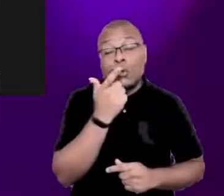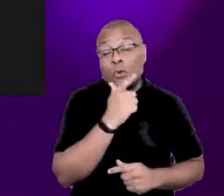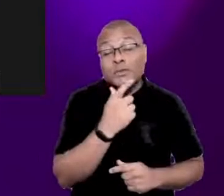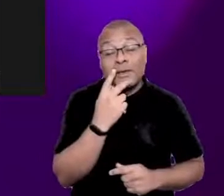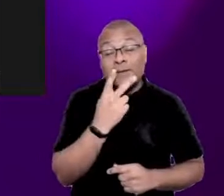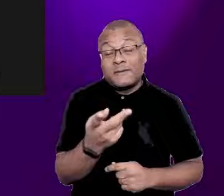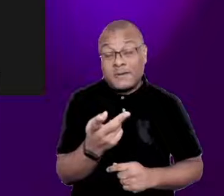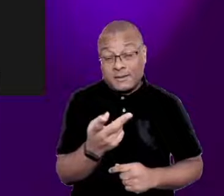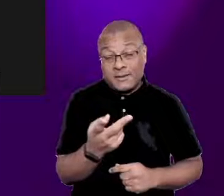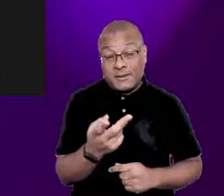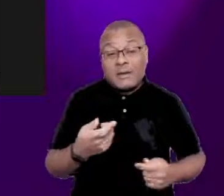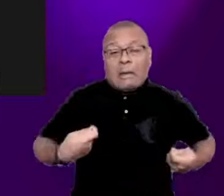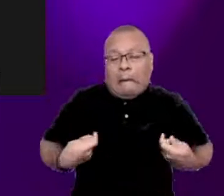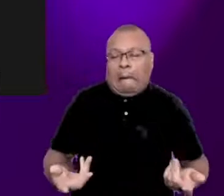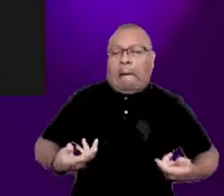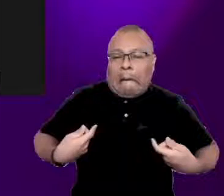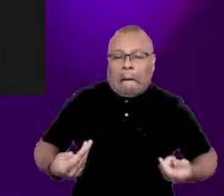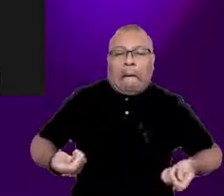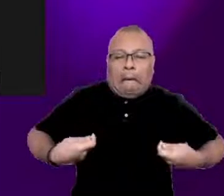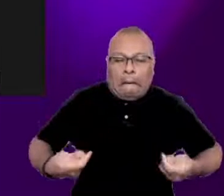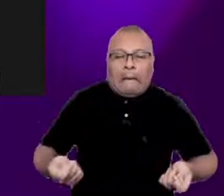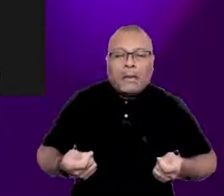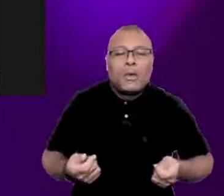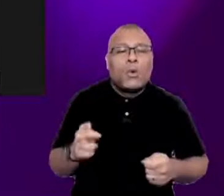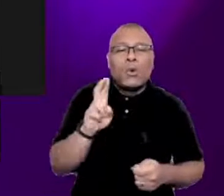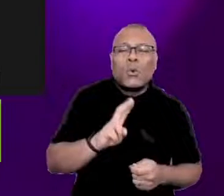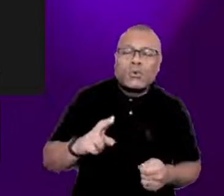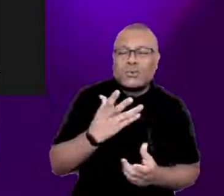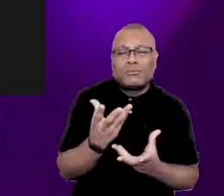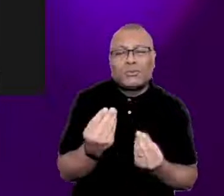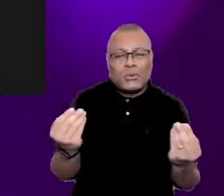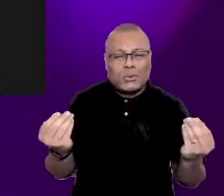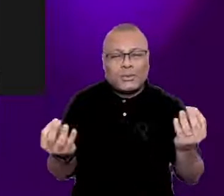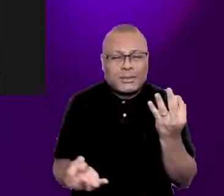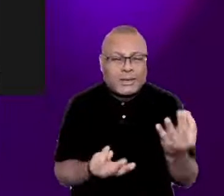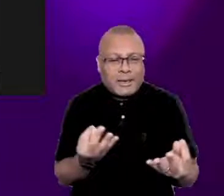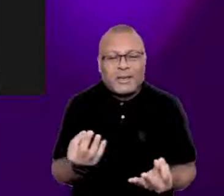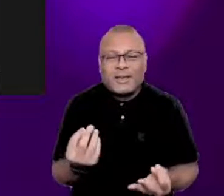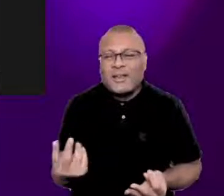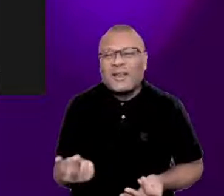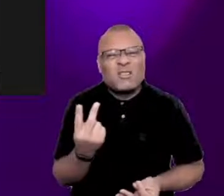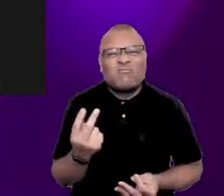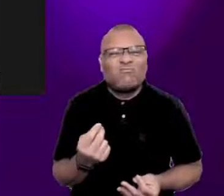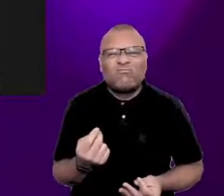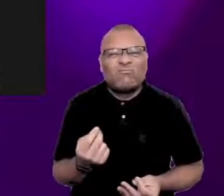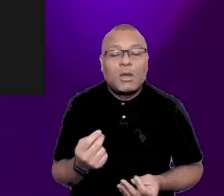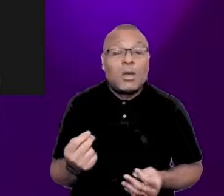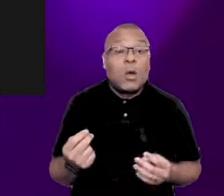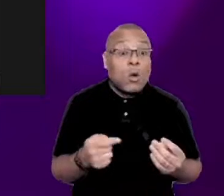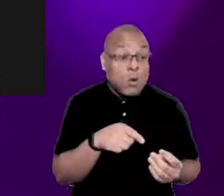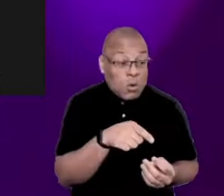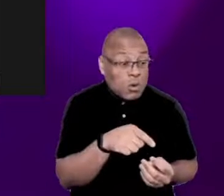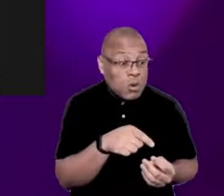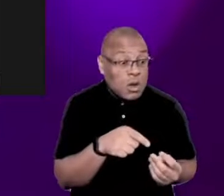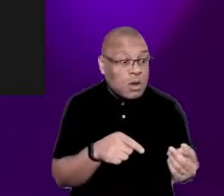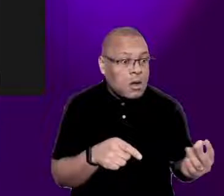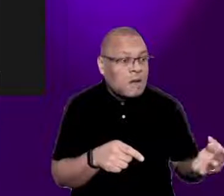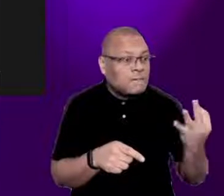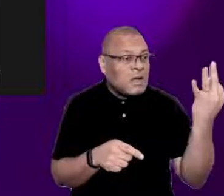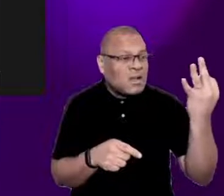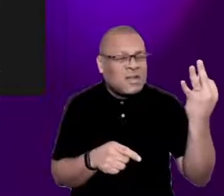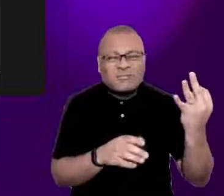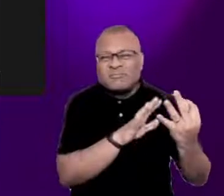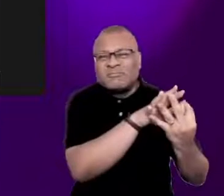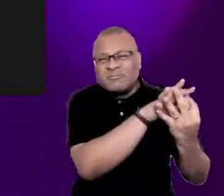visto, muito desperdício, sobreutilização de terapias de baixo valor, subutilização de terapias de alto